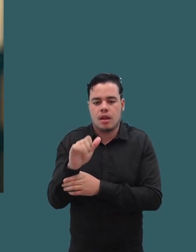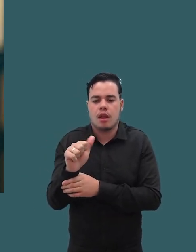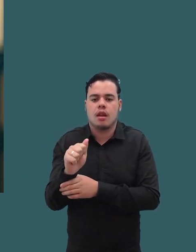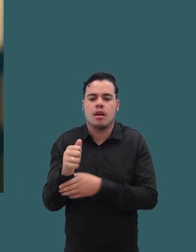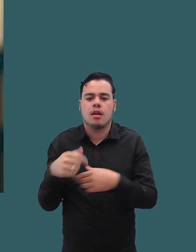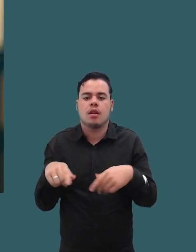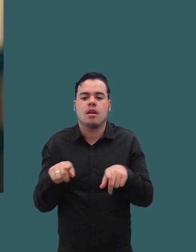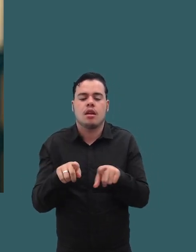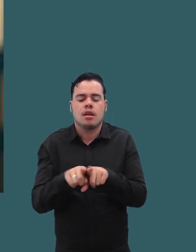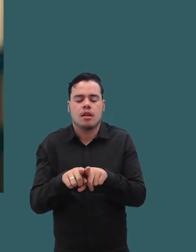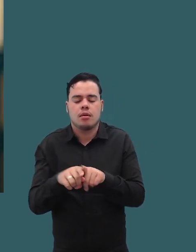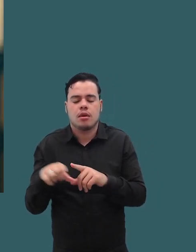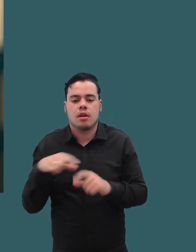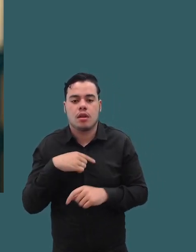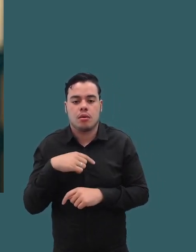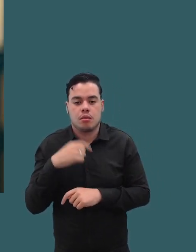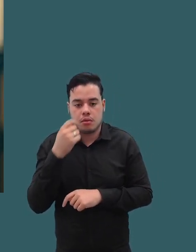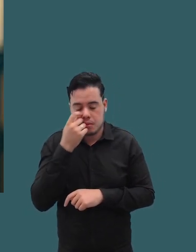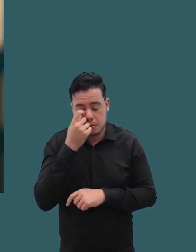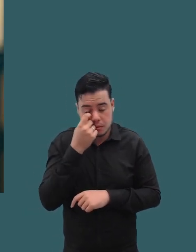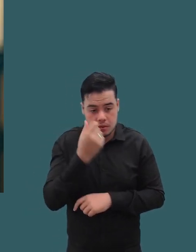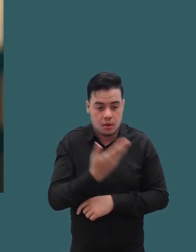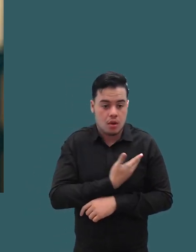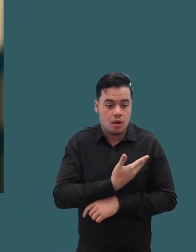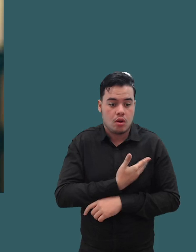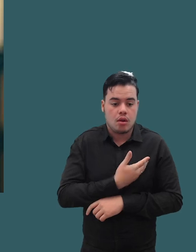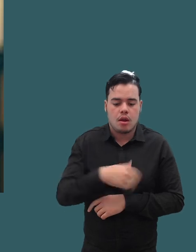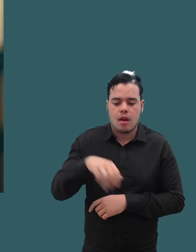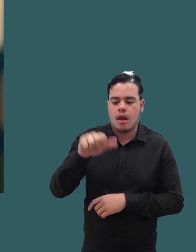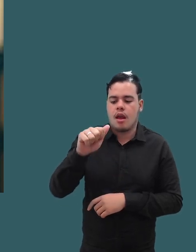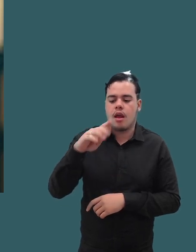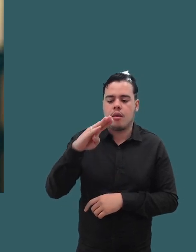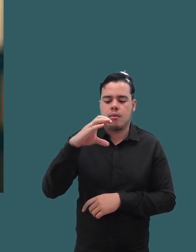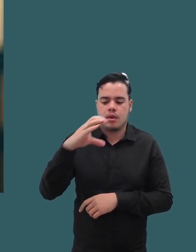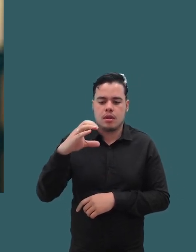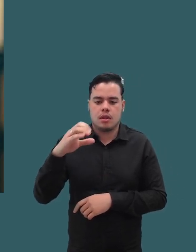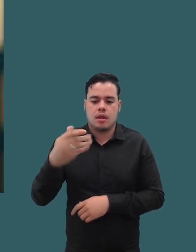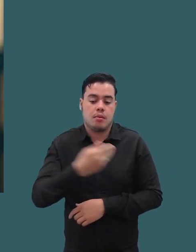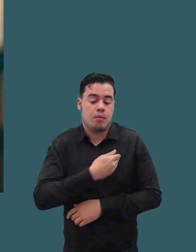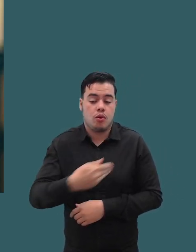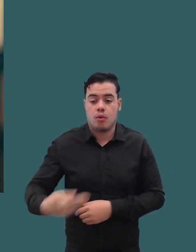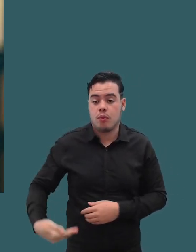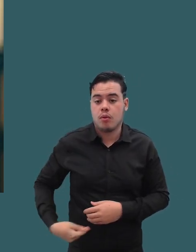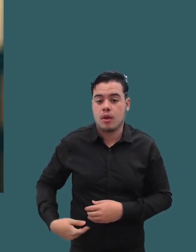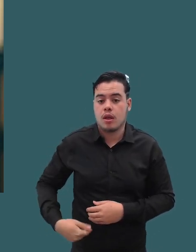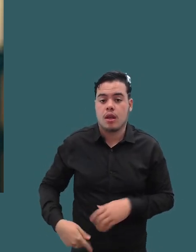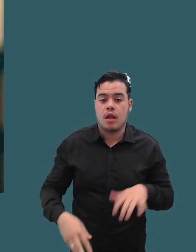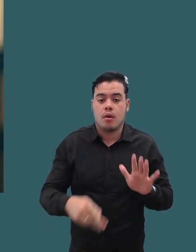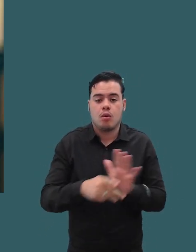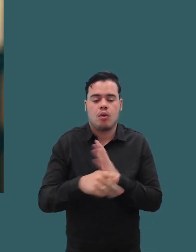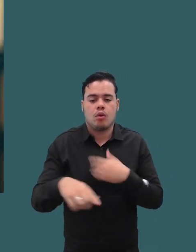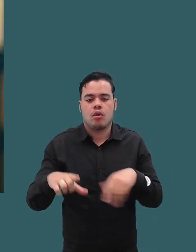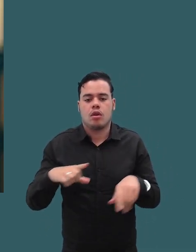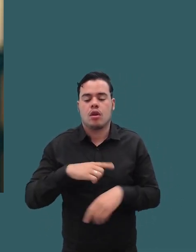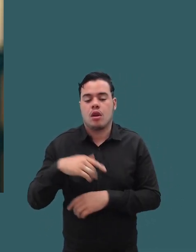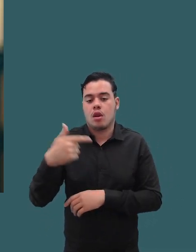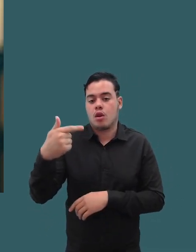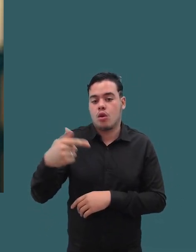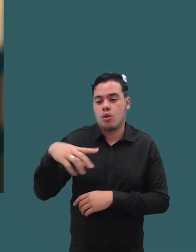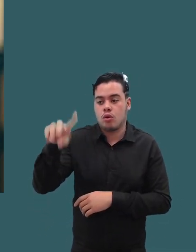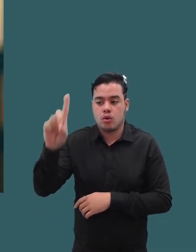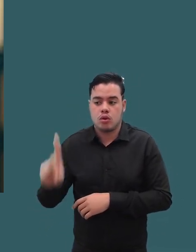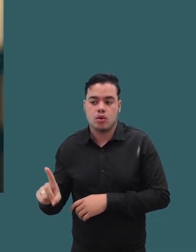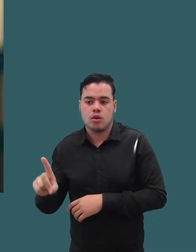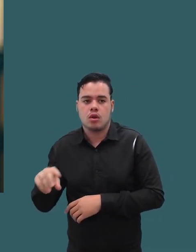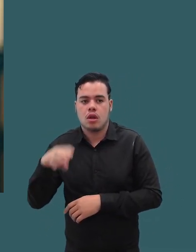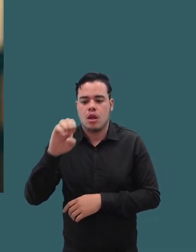Nós temos os colegas da ABC Pública, né? Em particular, vou citar dois diretores, o Jorge